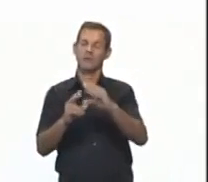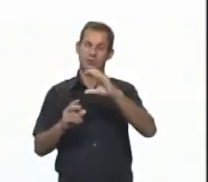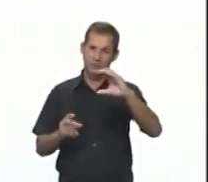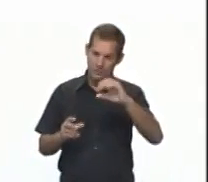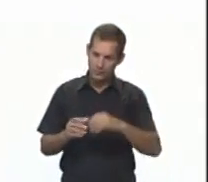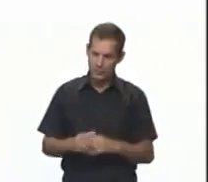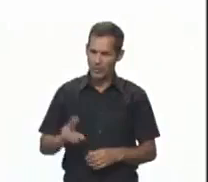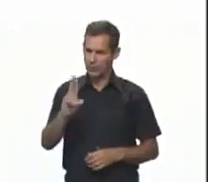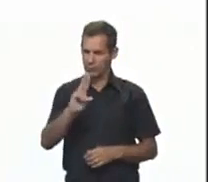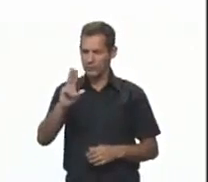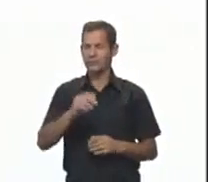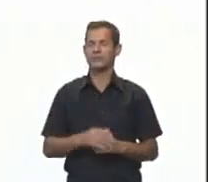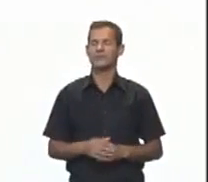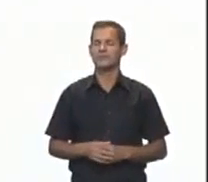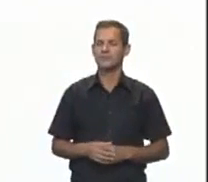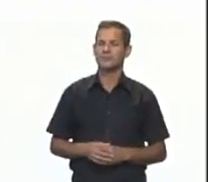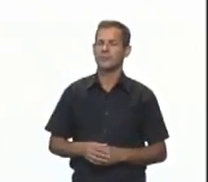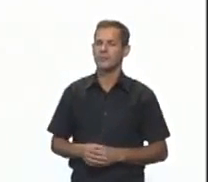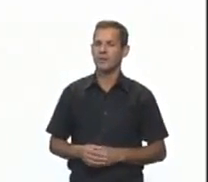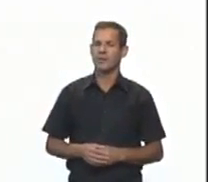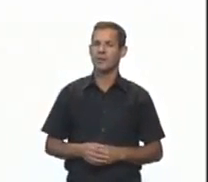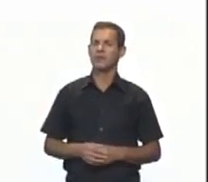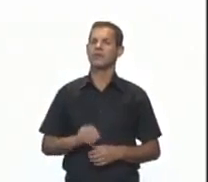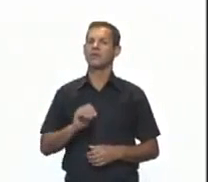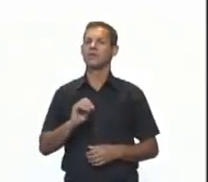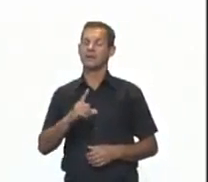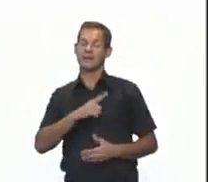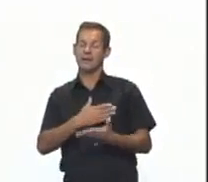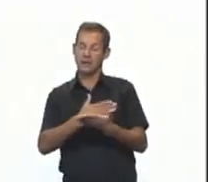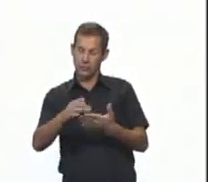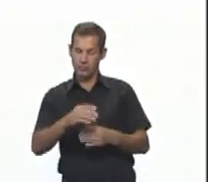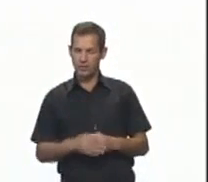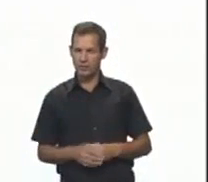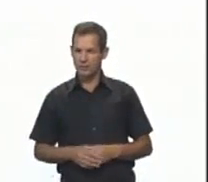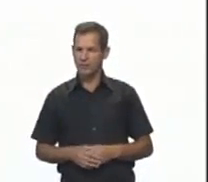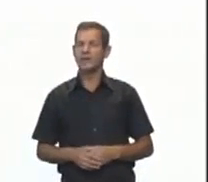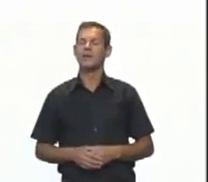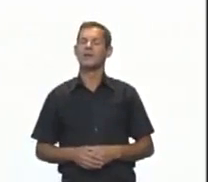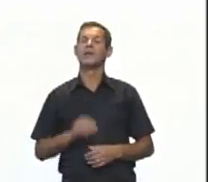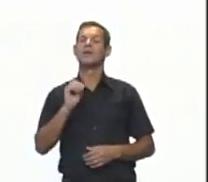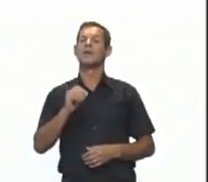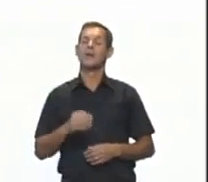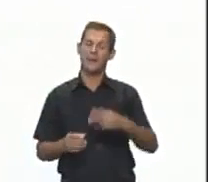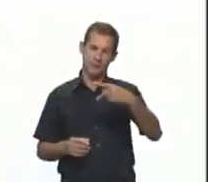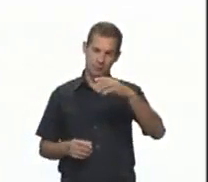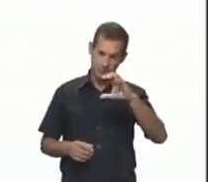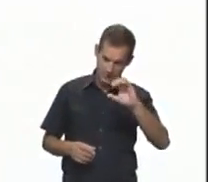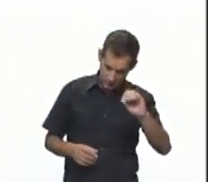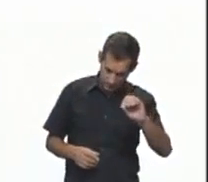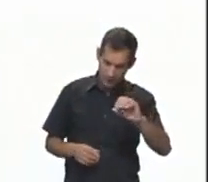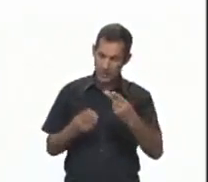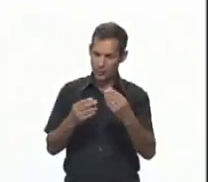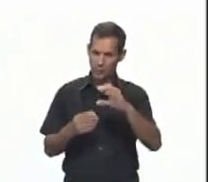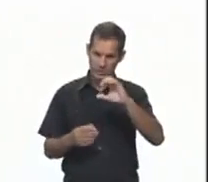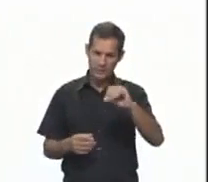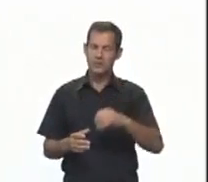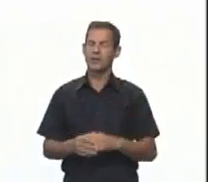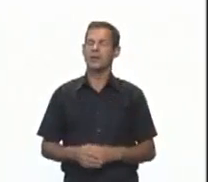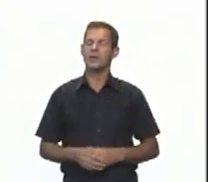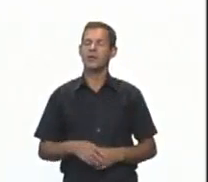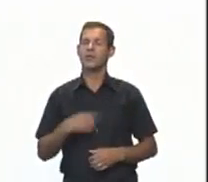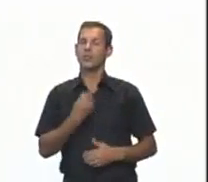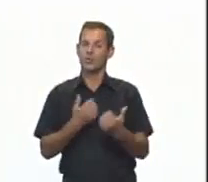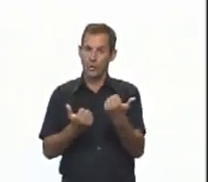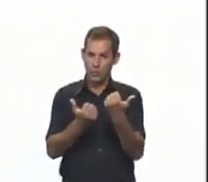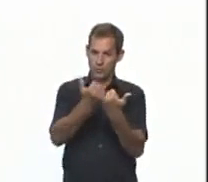C? Utilizando, né, a condição inicial que nós temos. A condição inicial que nós temos é que P de 0 é igual a 0. Então, quando a